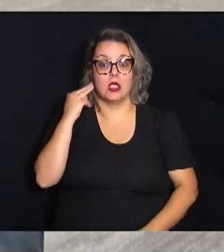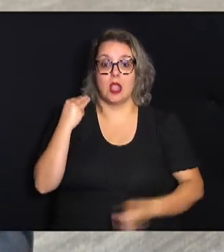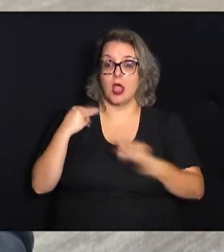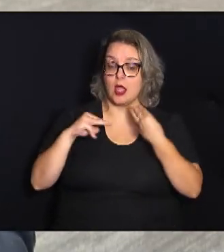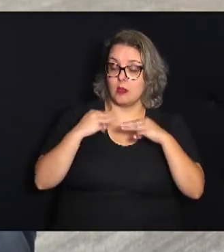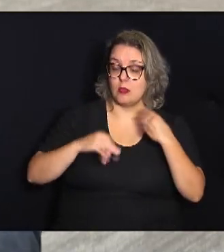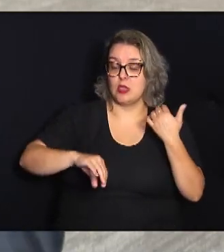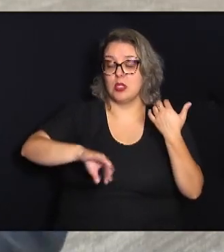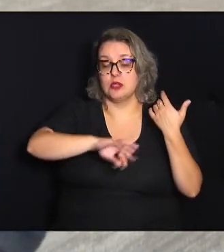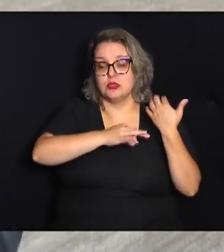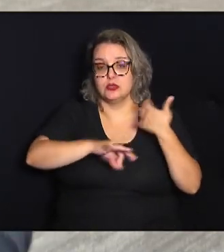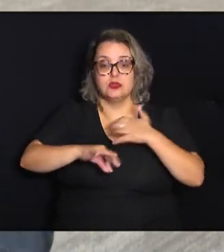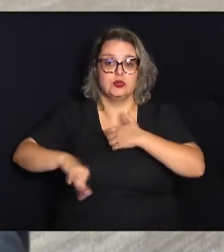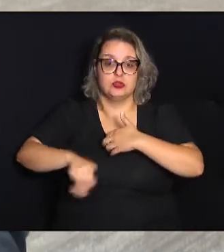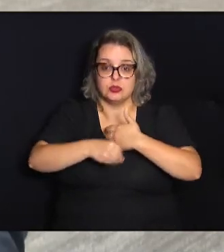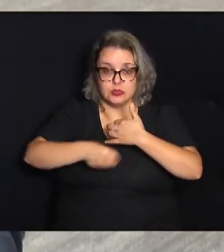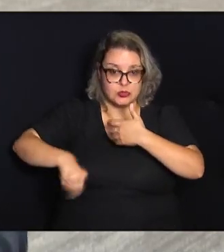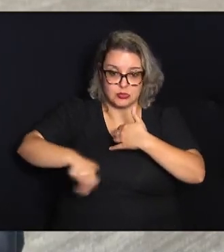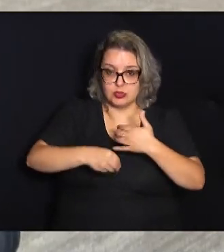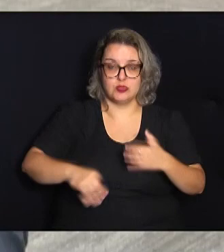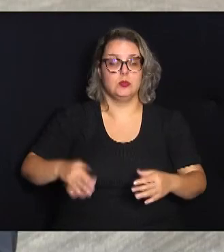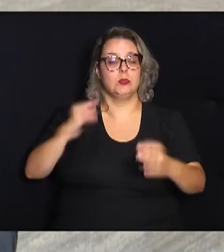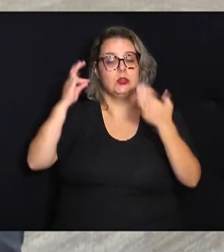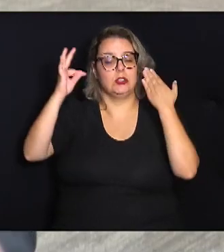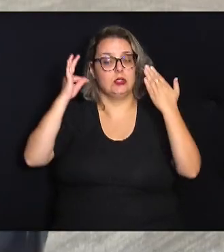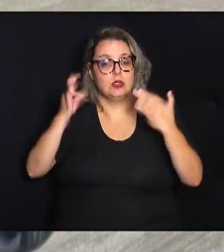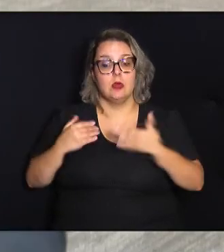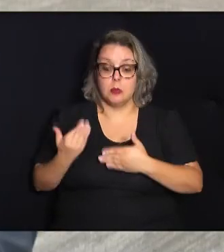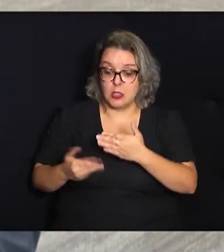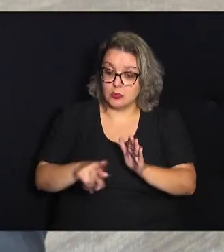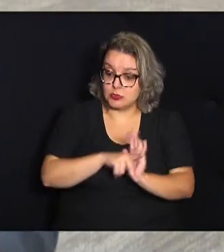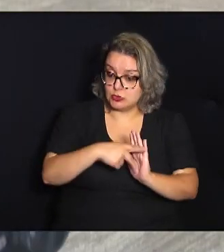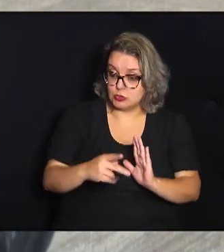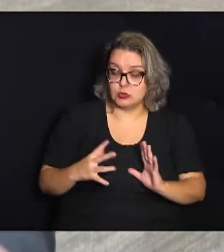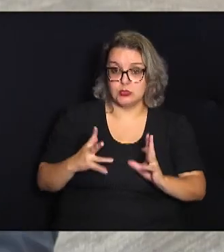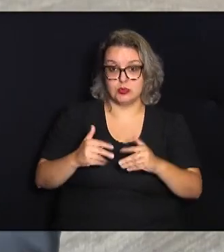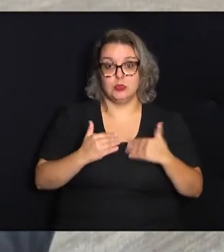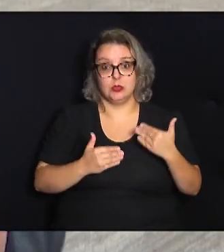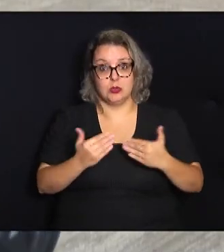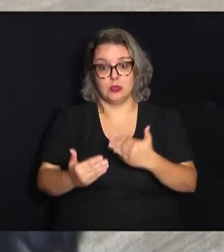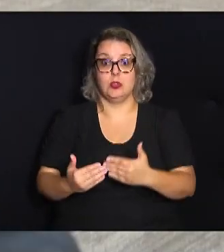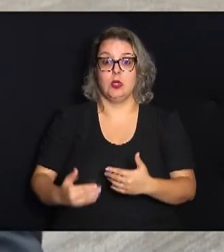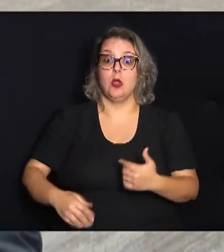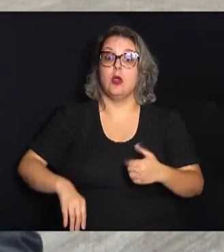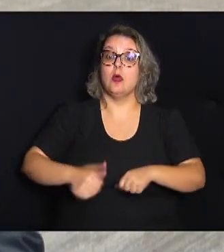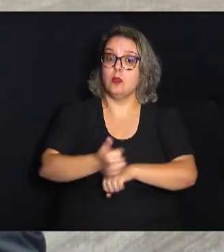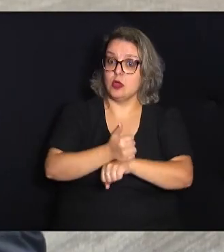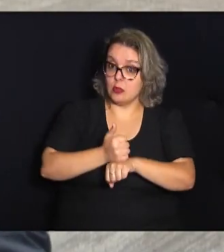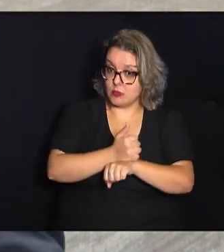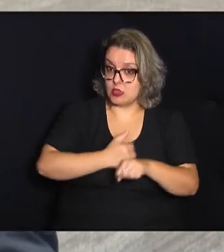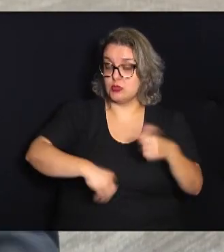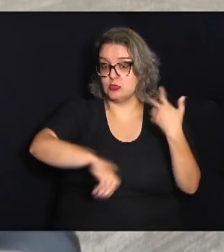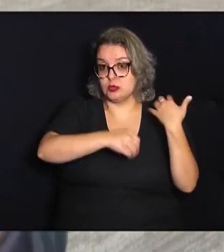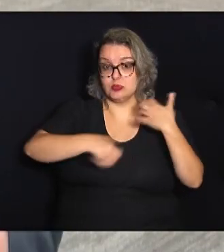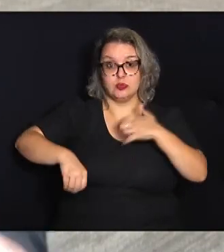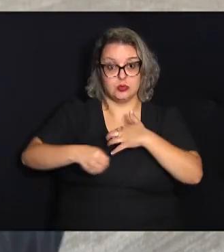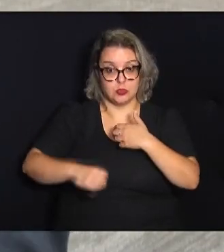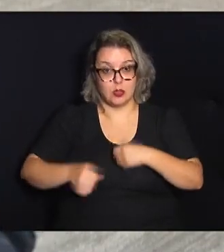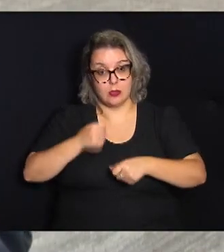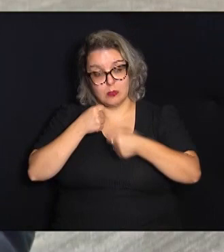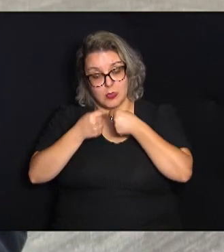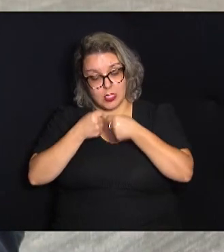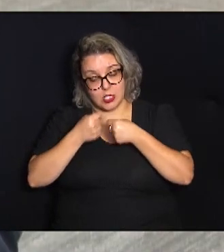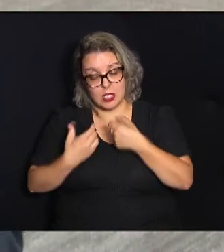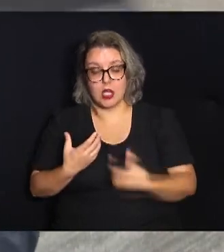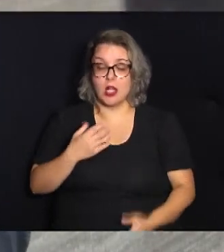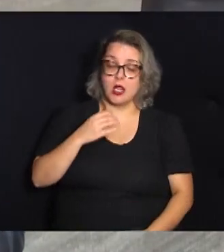como parte integrante de todo o processo. Temos visto músicos importantes, ou terapeutas músicos importantes